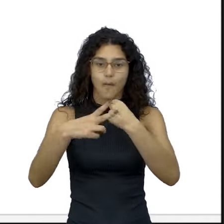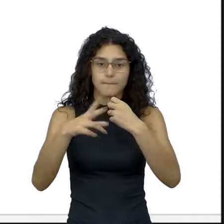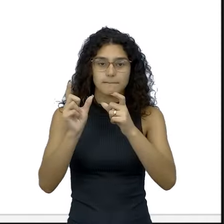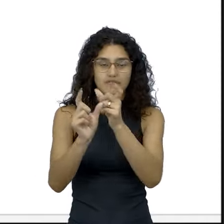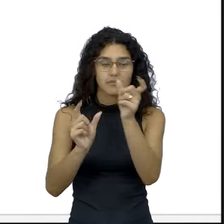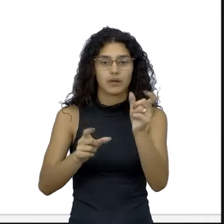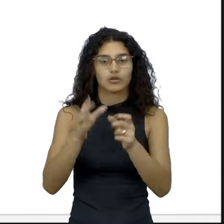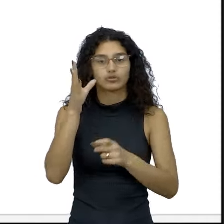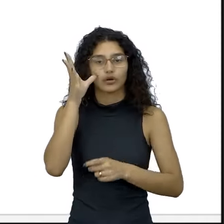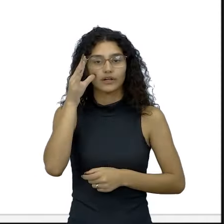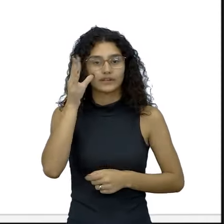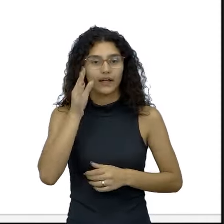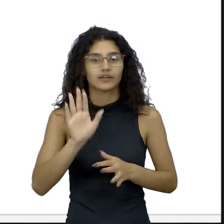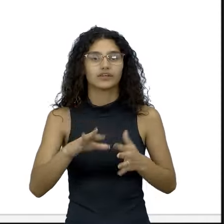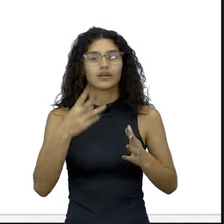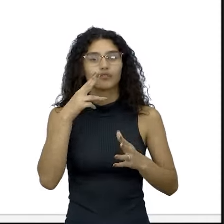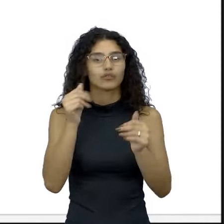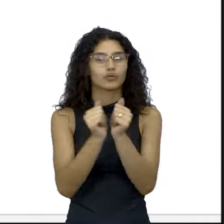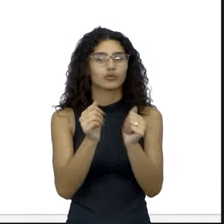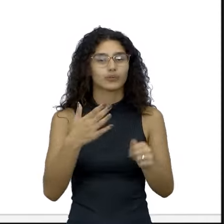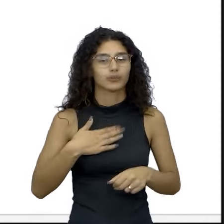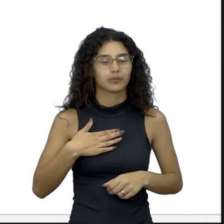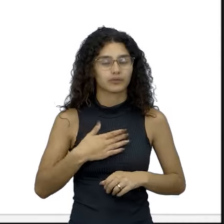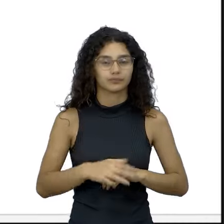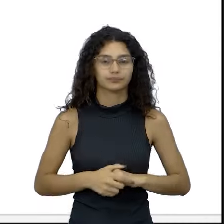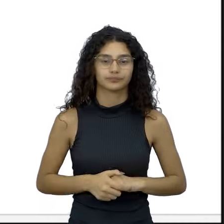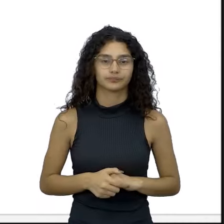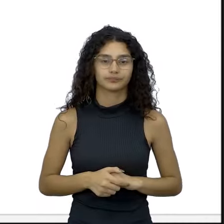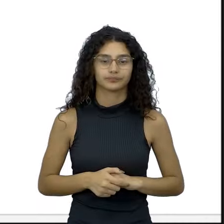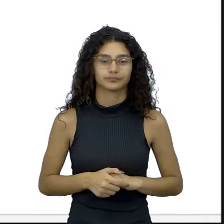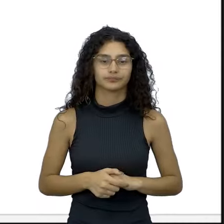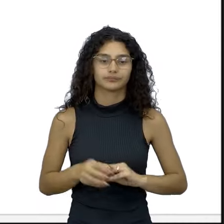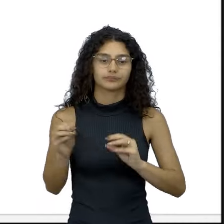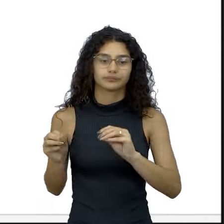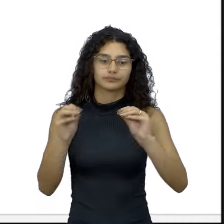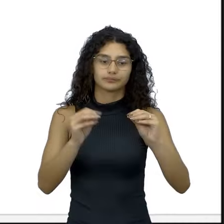curiosidade. Então, vejam comigo. Eu vou